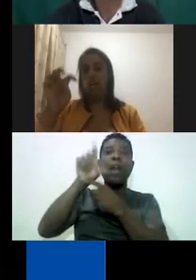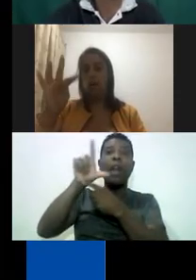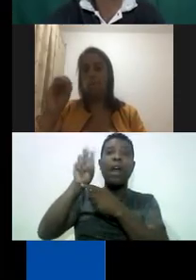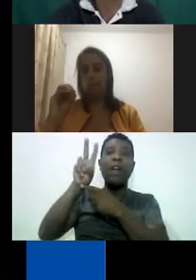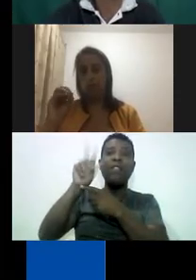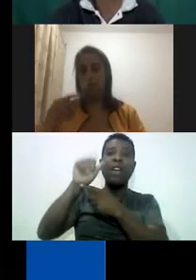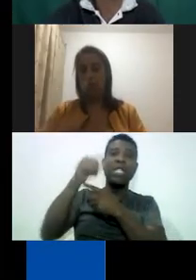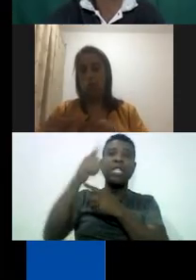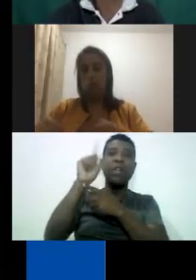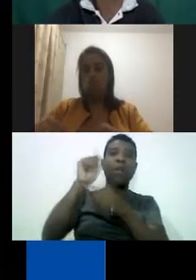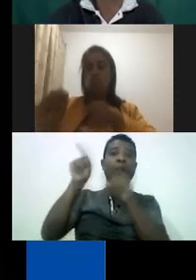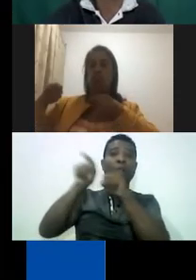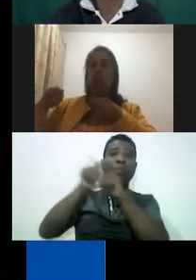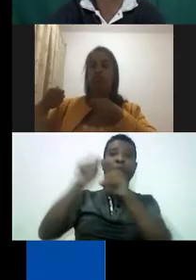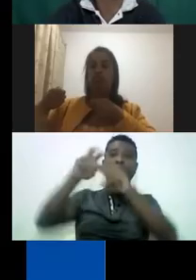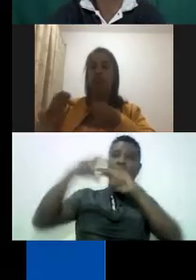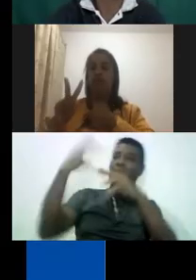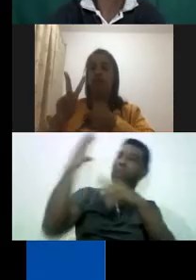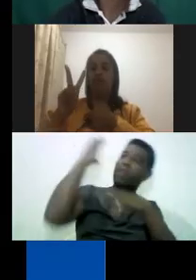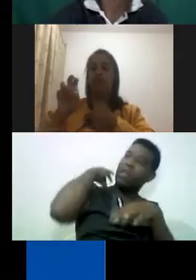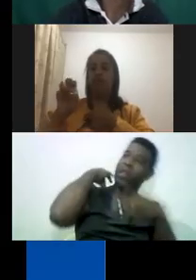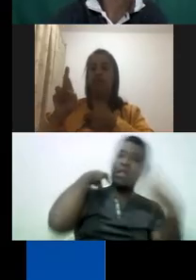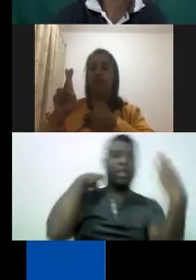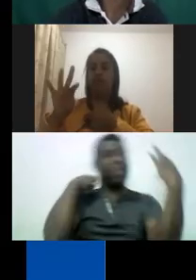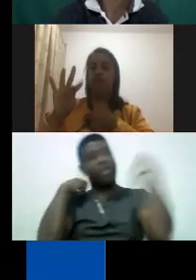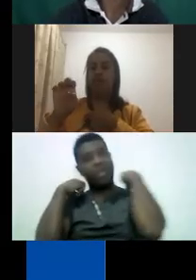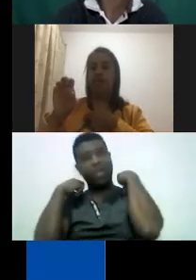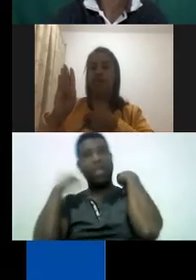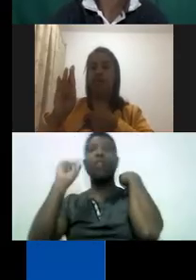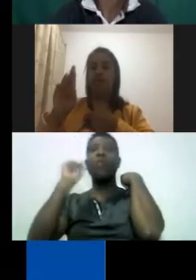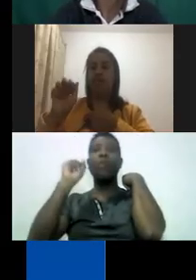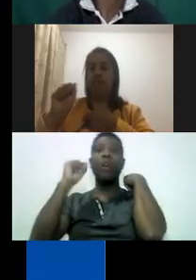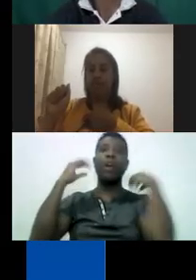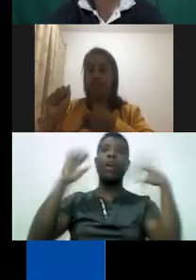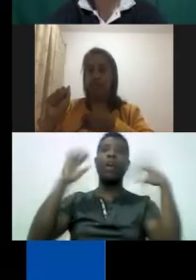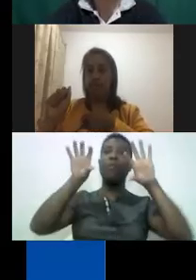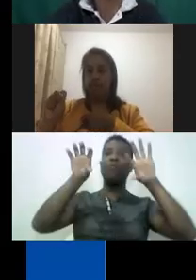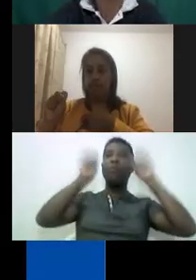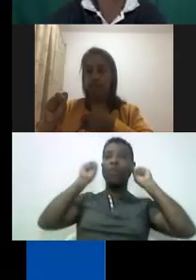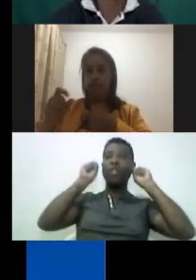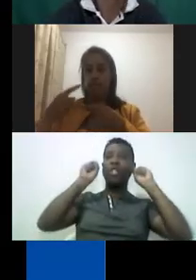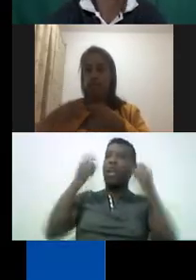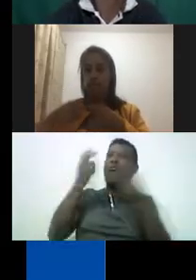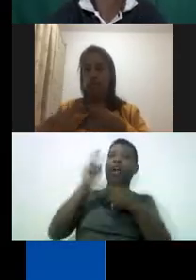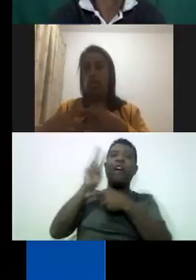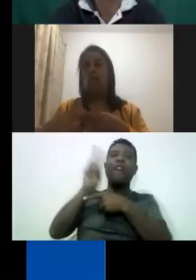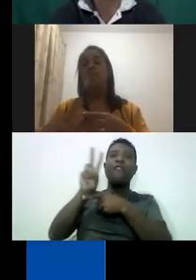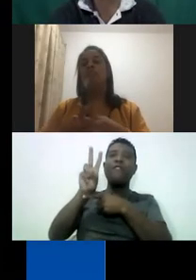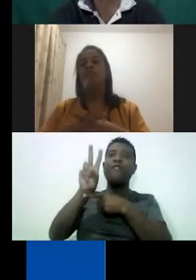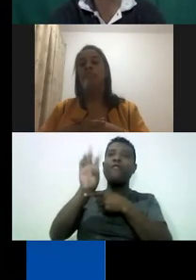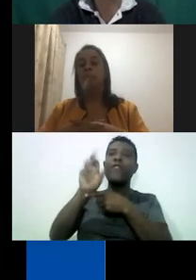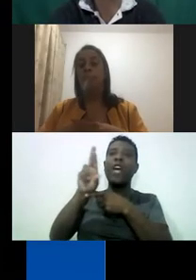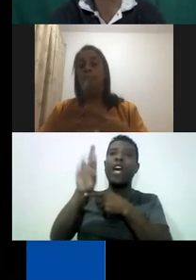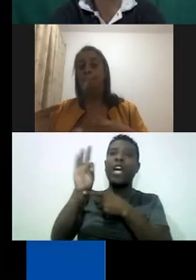trás, impedindo que haja um cisalhamento anterior. Quem faz é o escaleno, a gente vai ver daqui a pouco. Então, o elevador